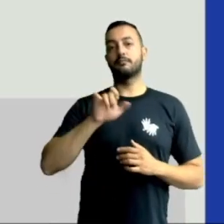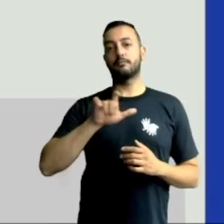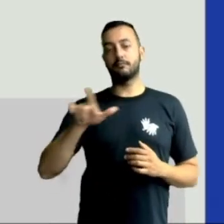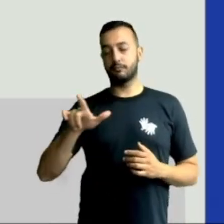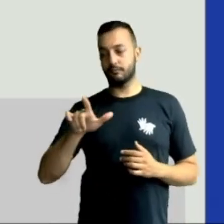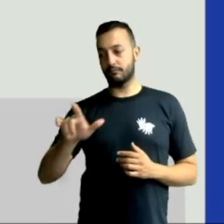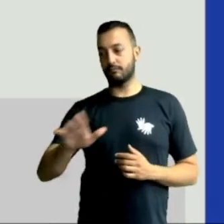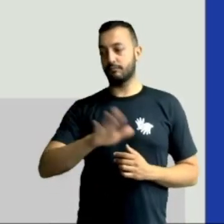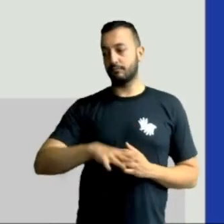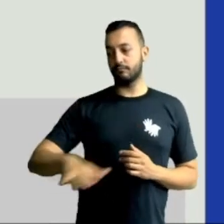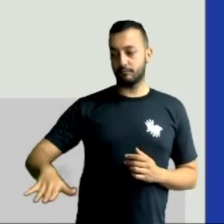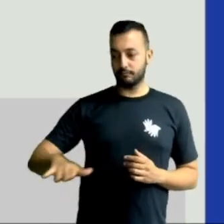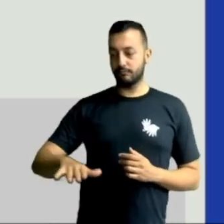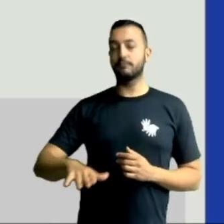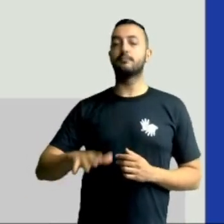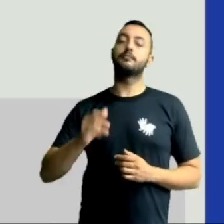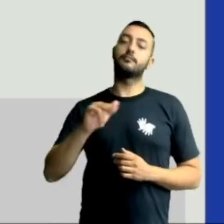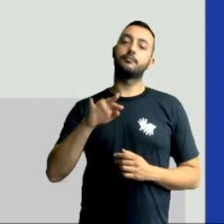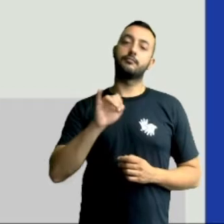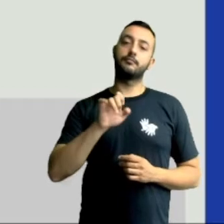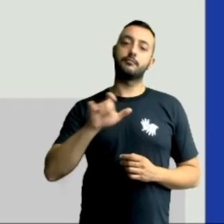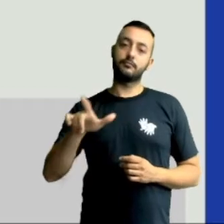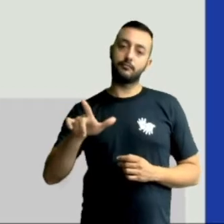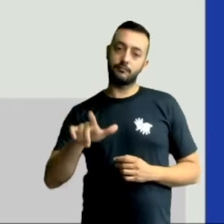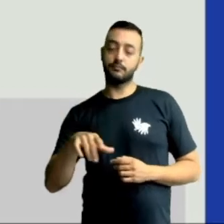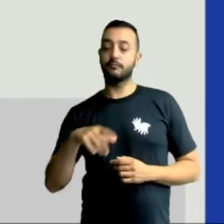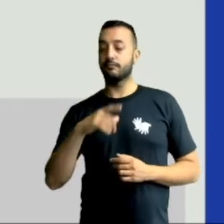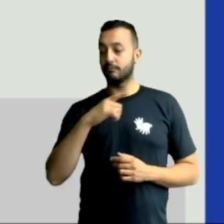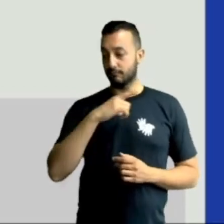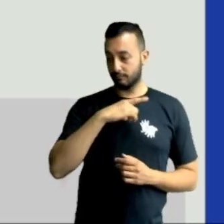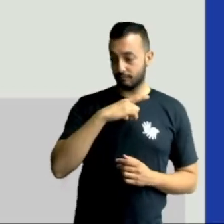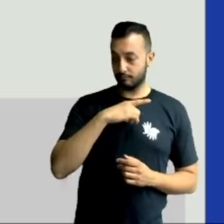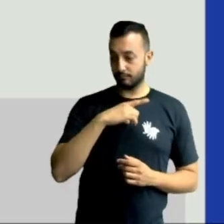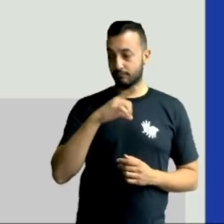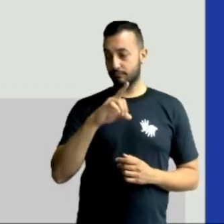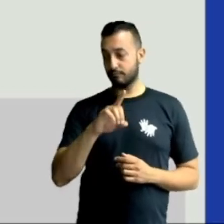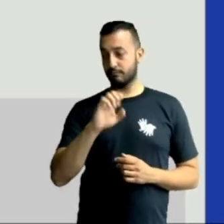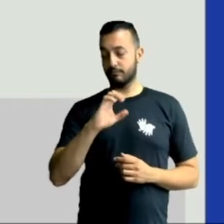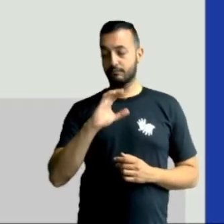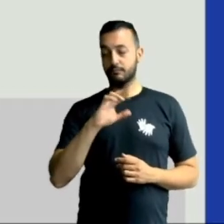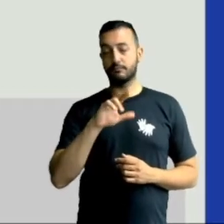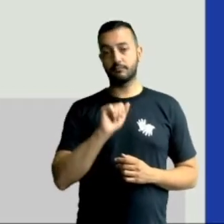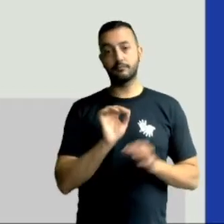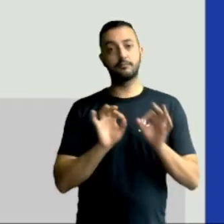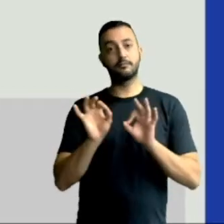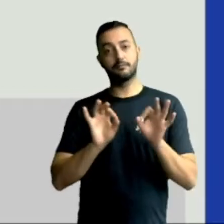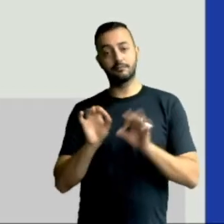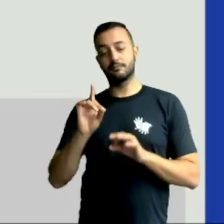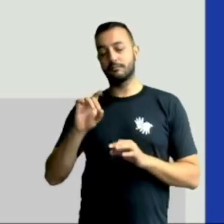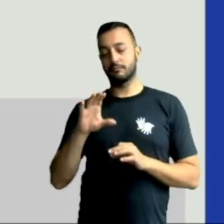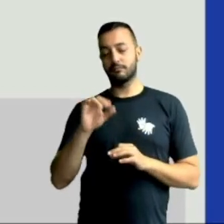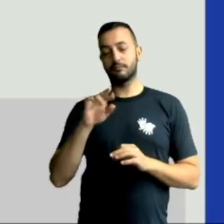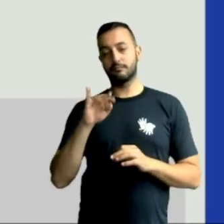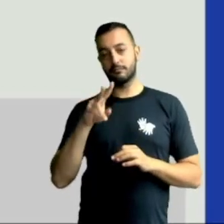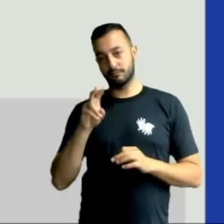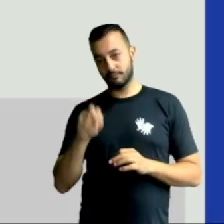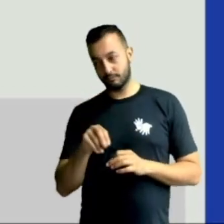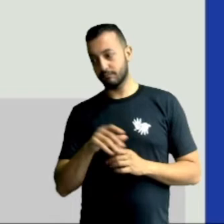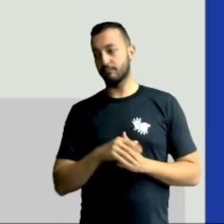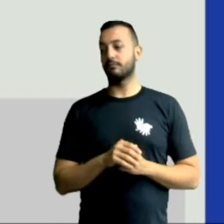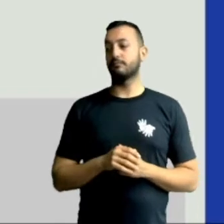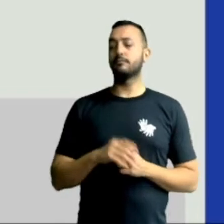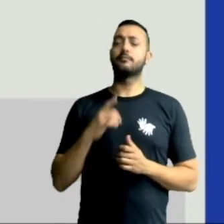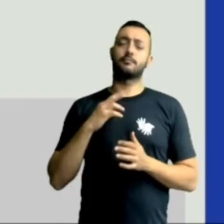de criança, infantil, de decoração, decorativo. E existem muito